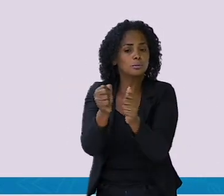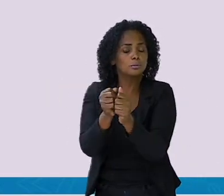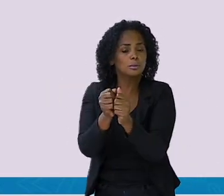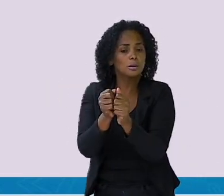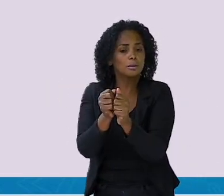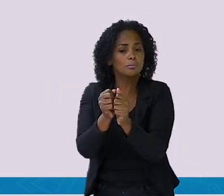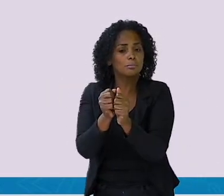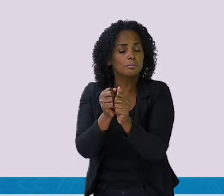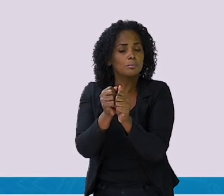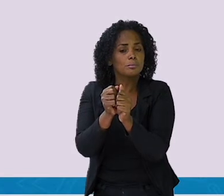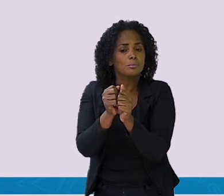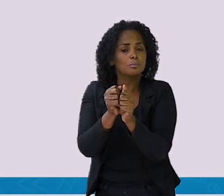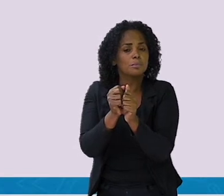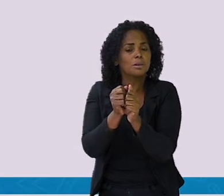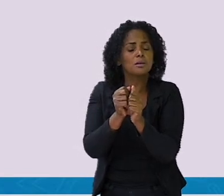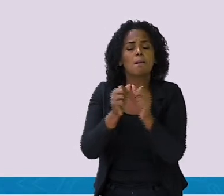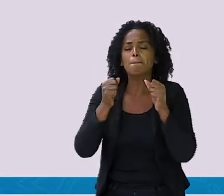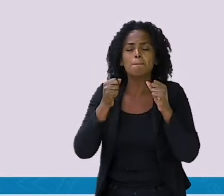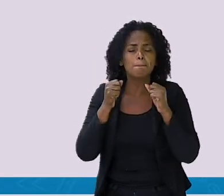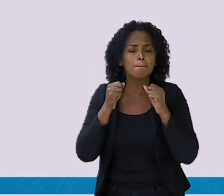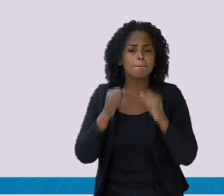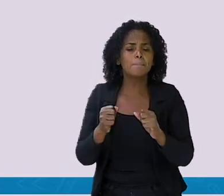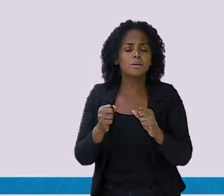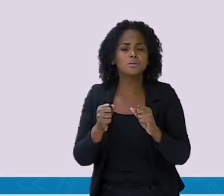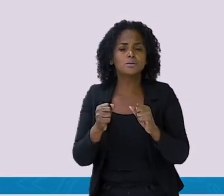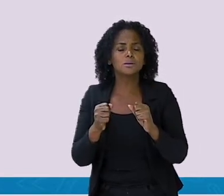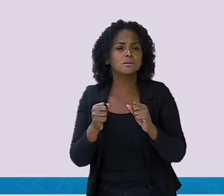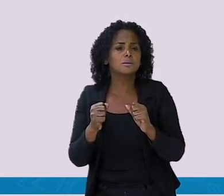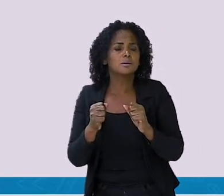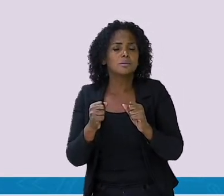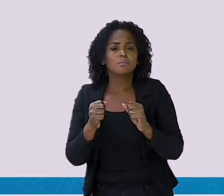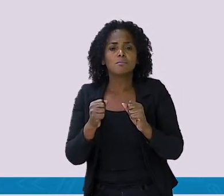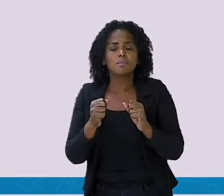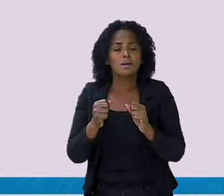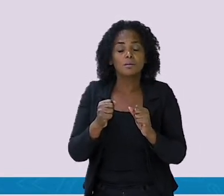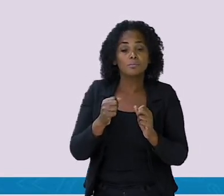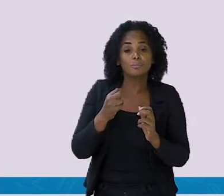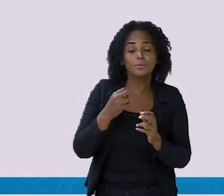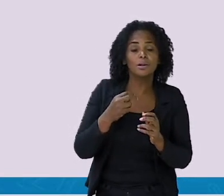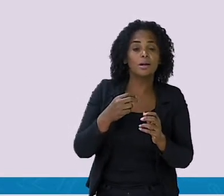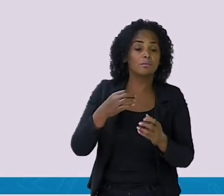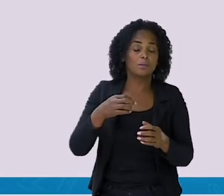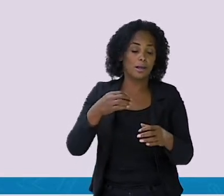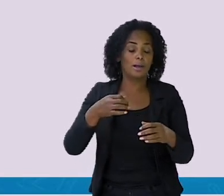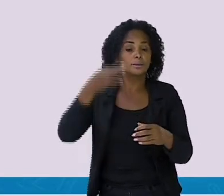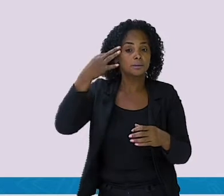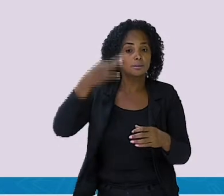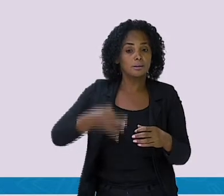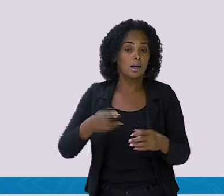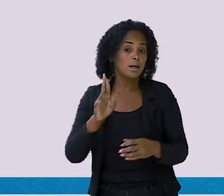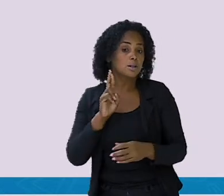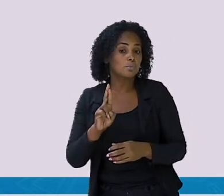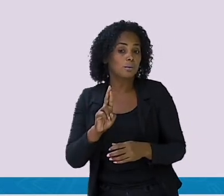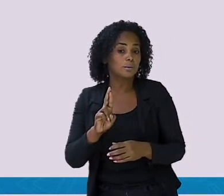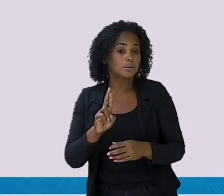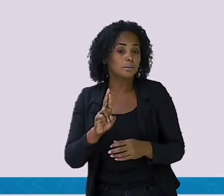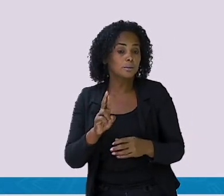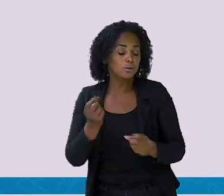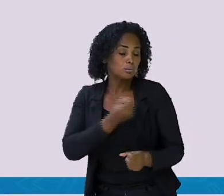Sendo ela uma capoeirista, ela utiliza o berimbau. Então,